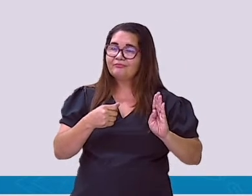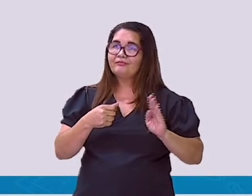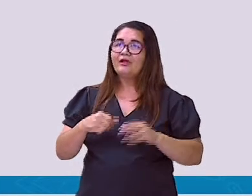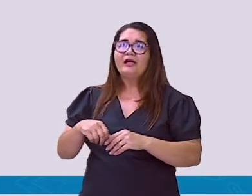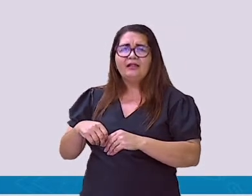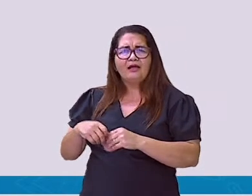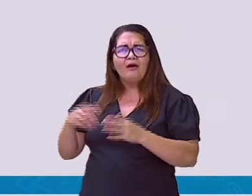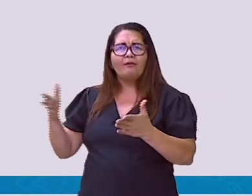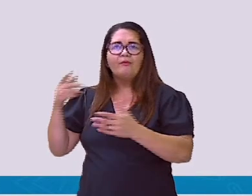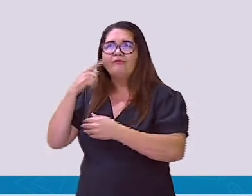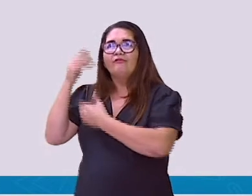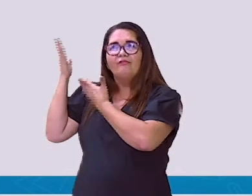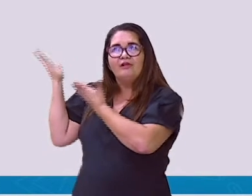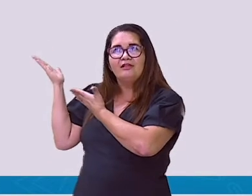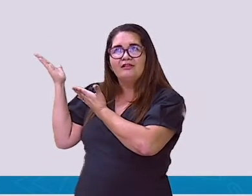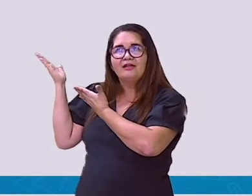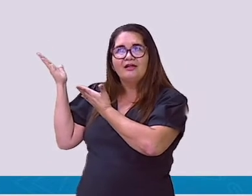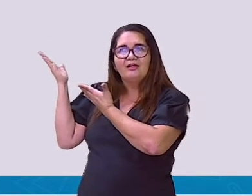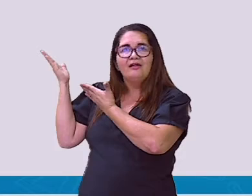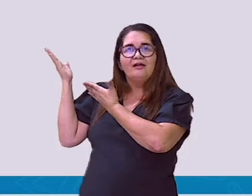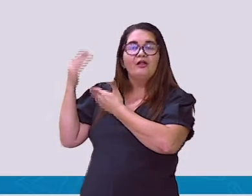quê? Olha o clima.